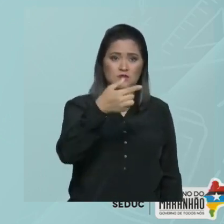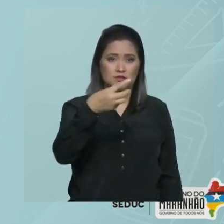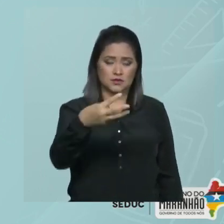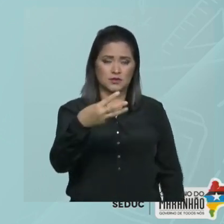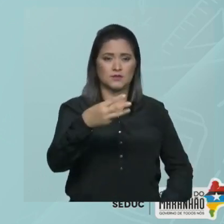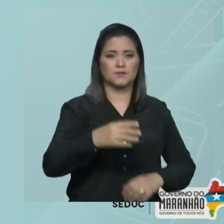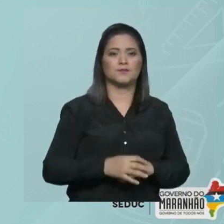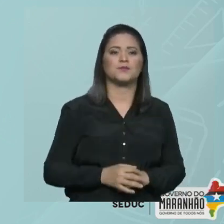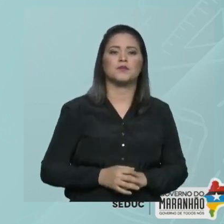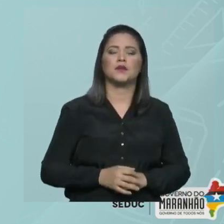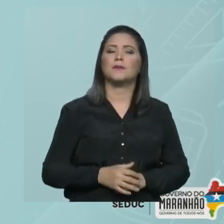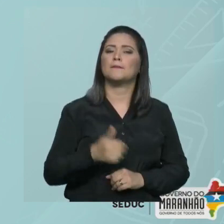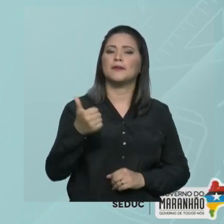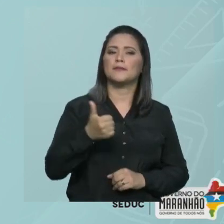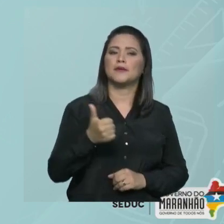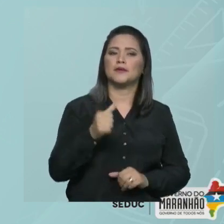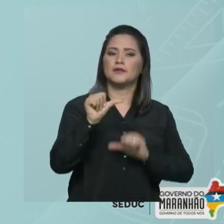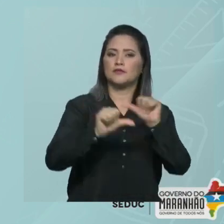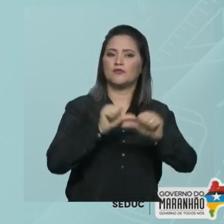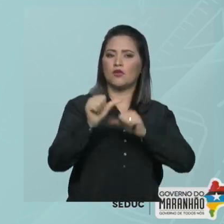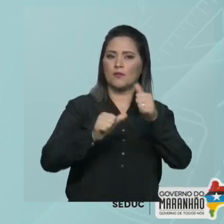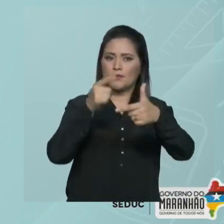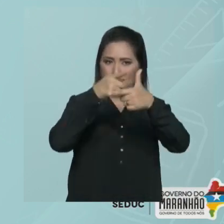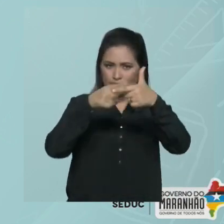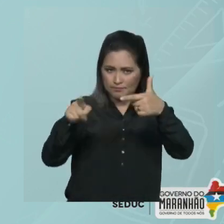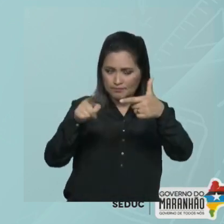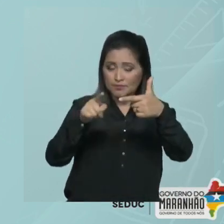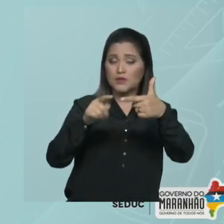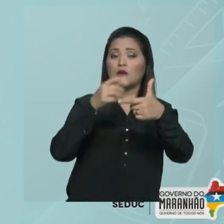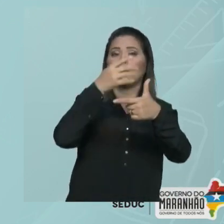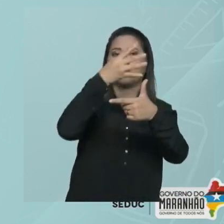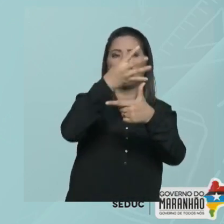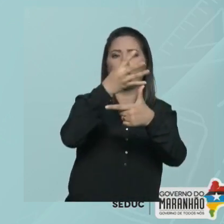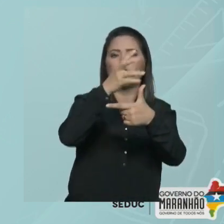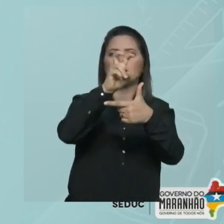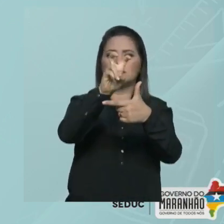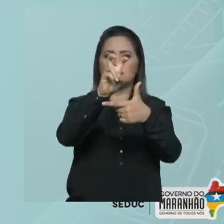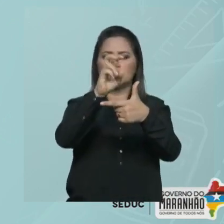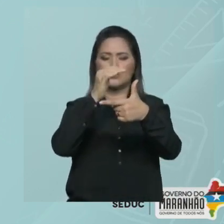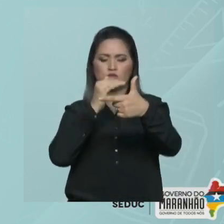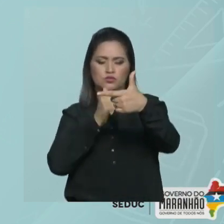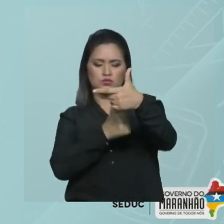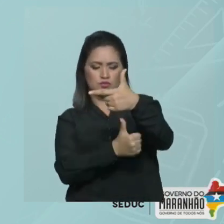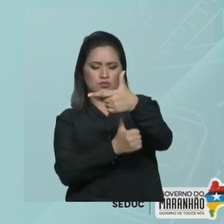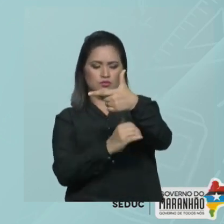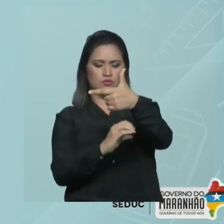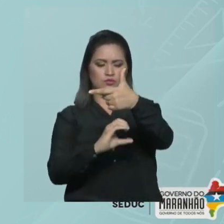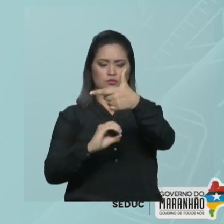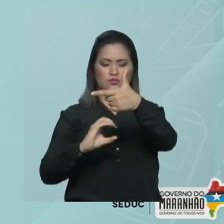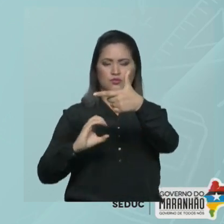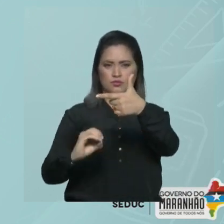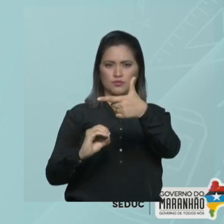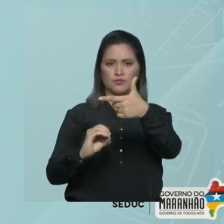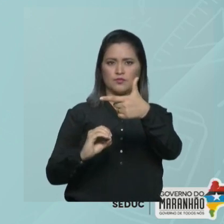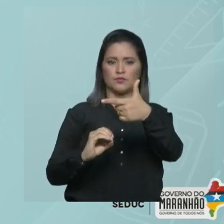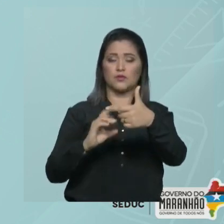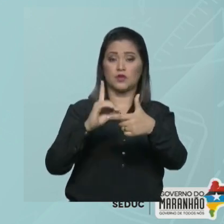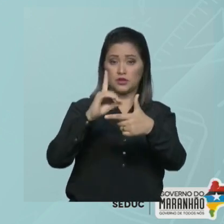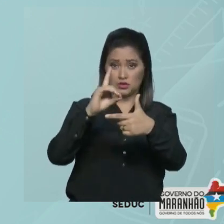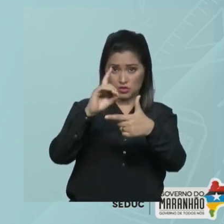fração. 45% é 45 sobre 100. Tranquilo? O de é vezes